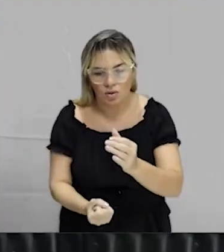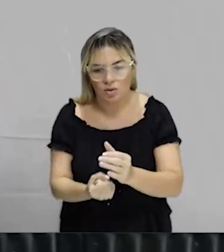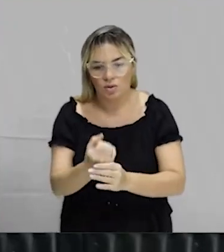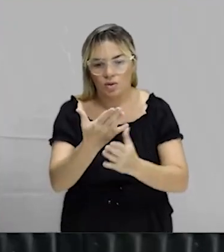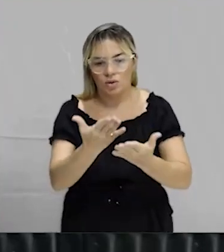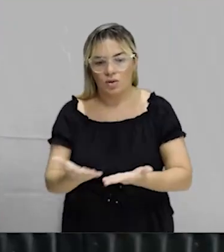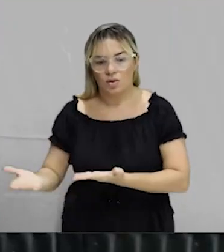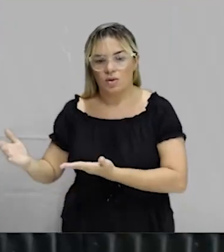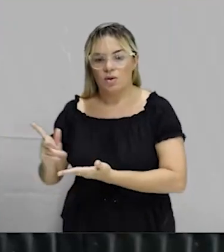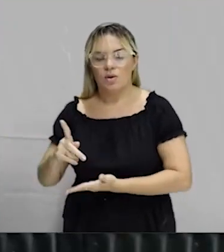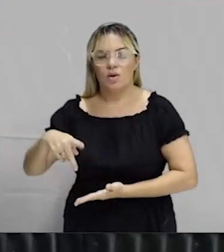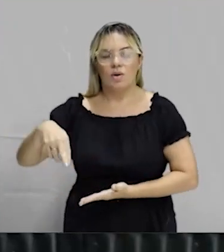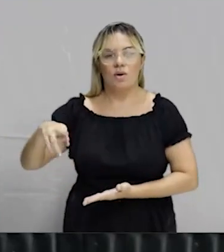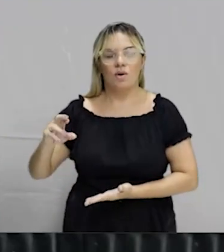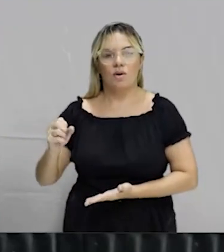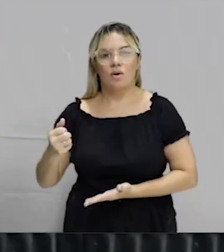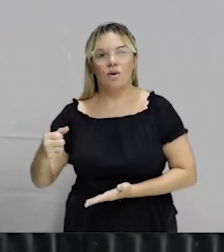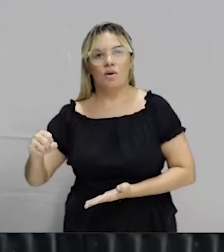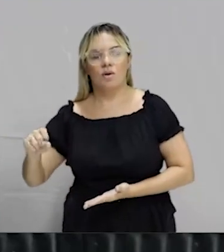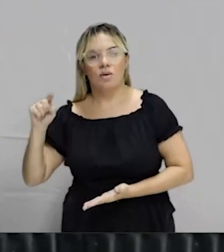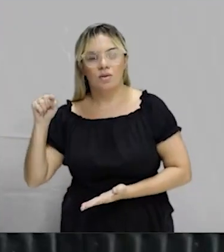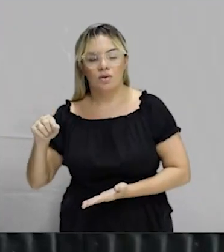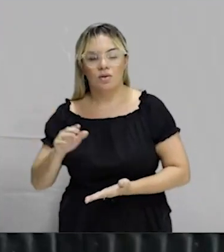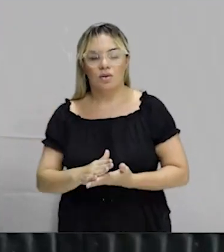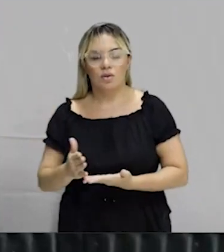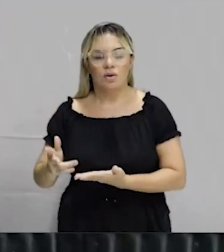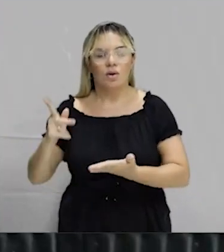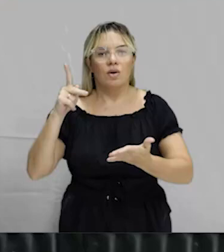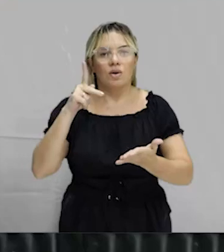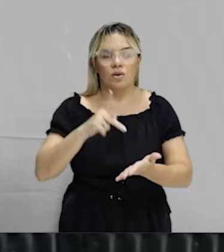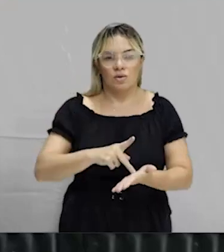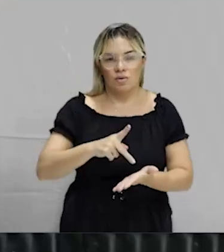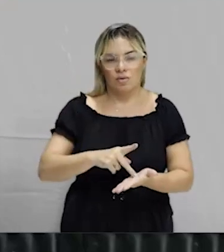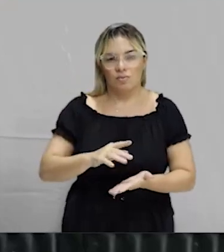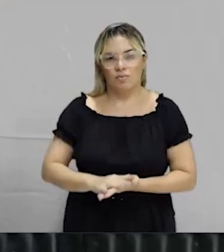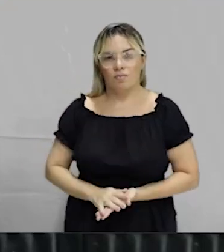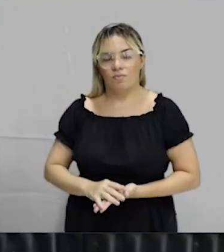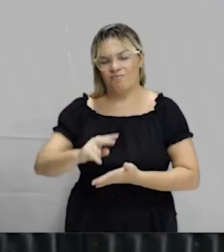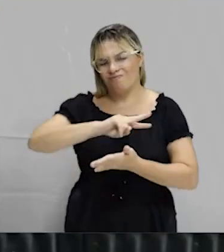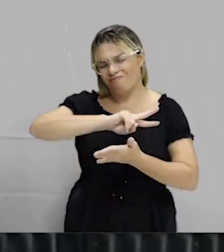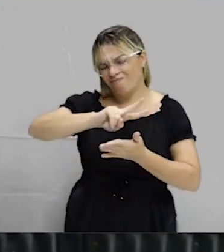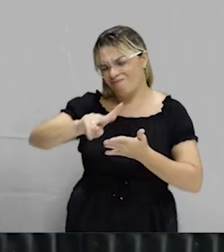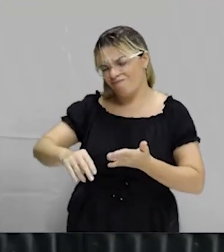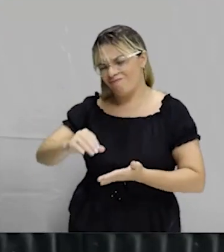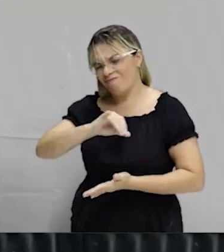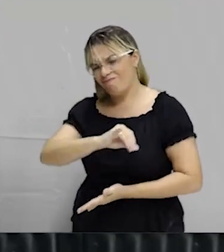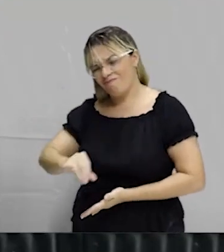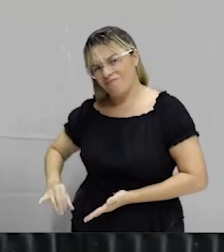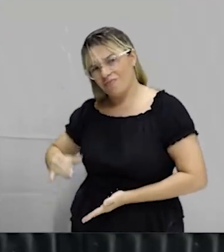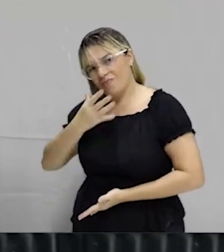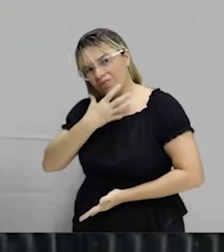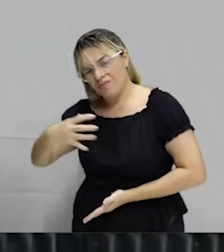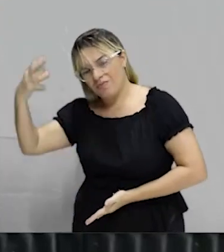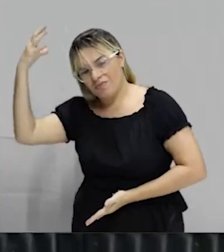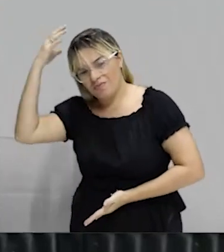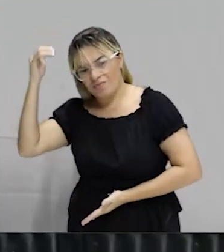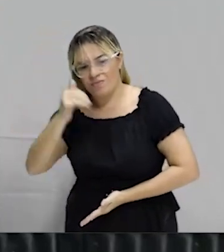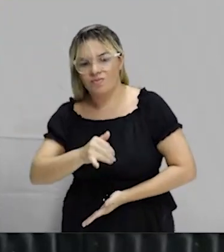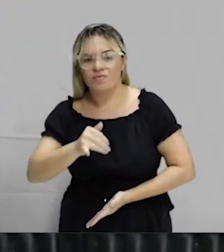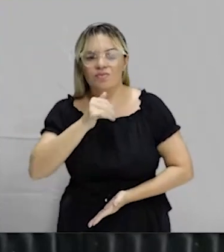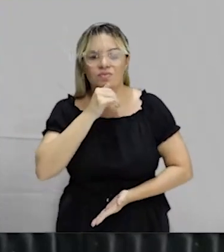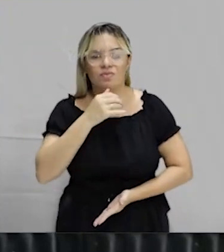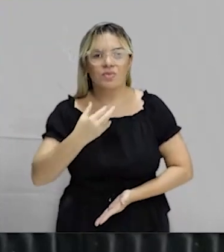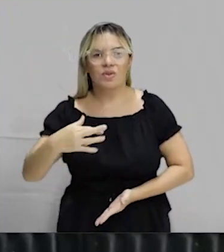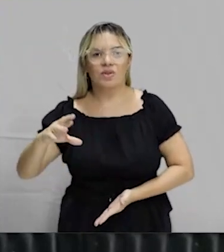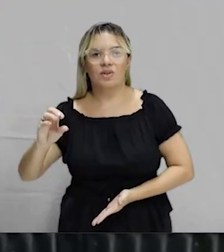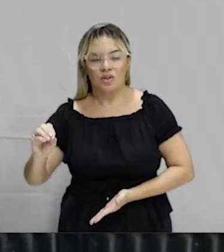chamado Estado persa. Na verdade, por aqui passaram vários imperadores, como é o caso, por exemplo, de Ciro o